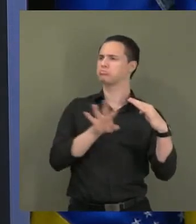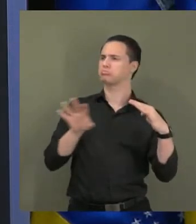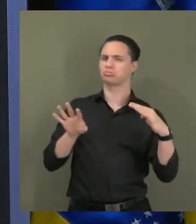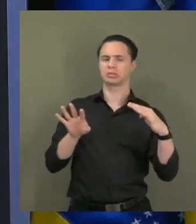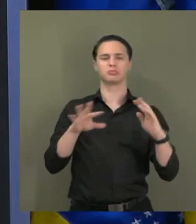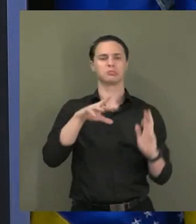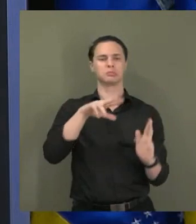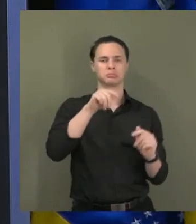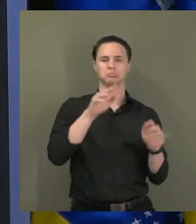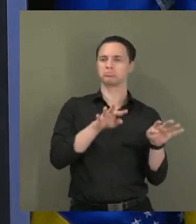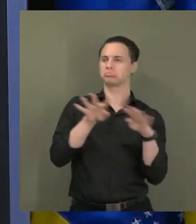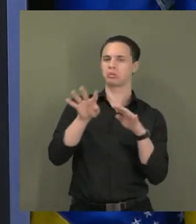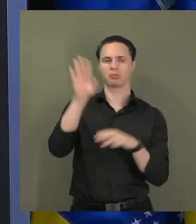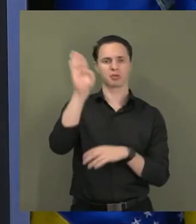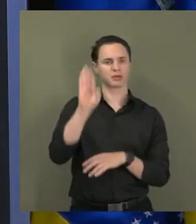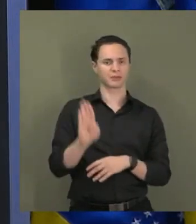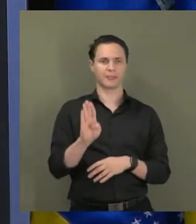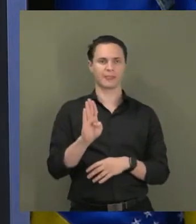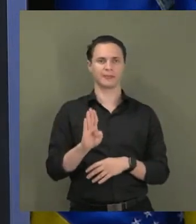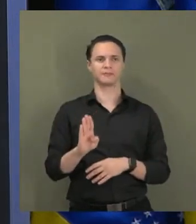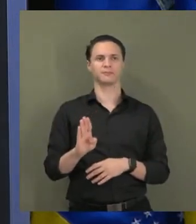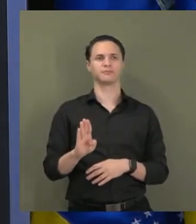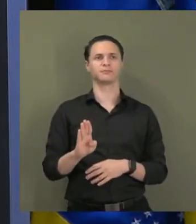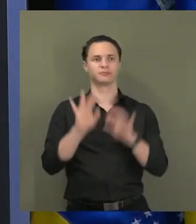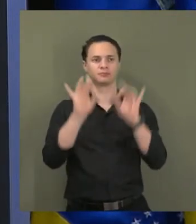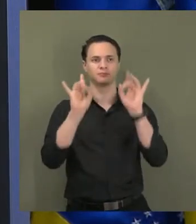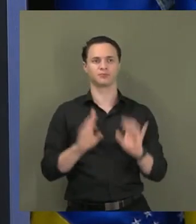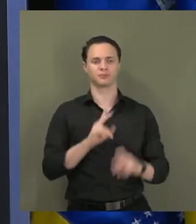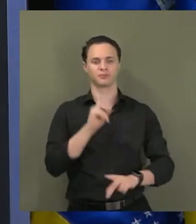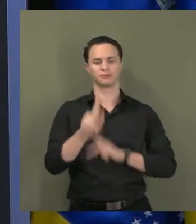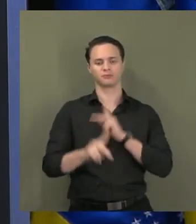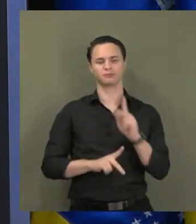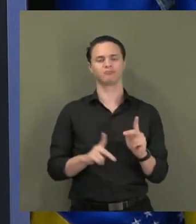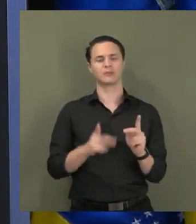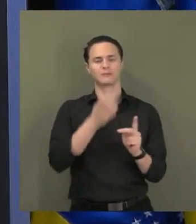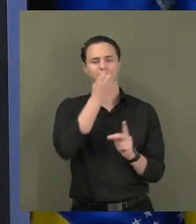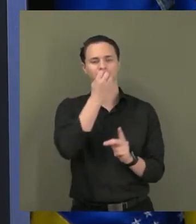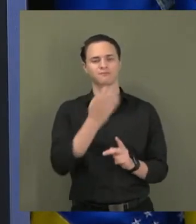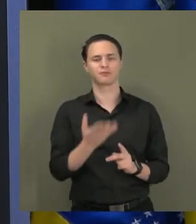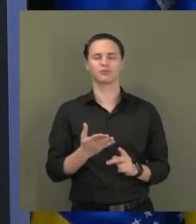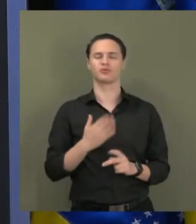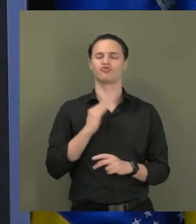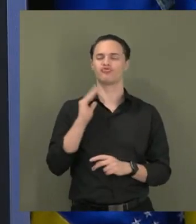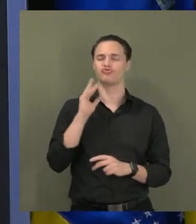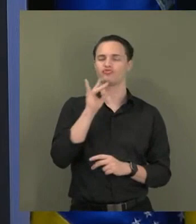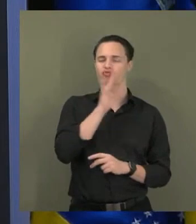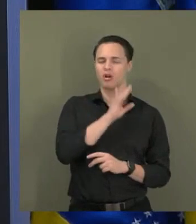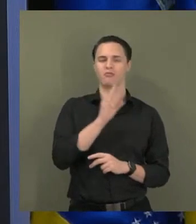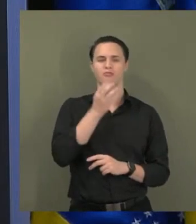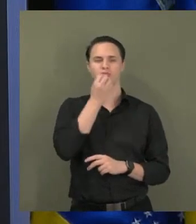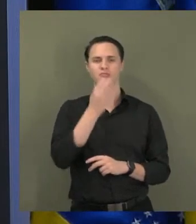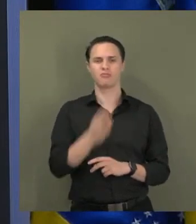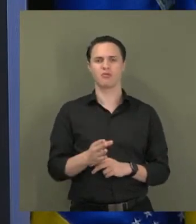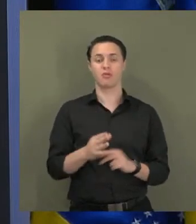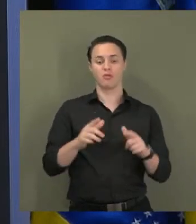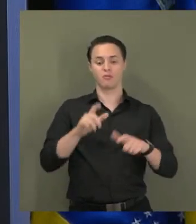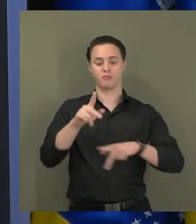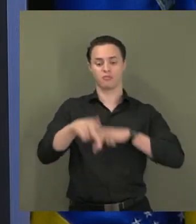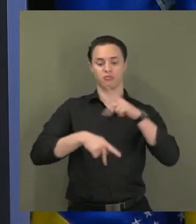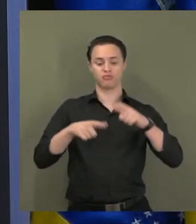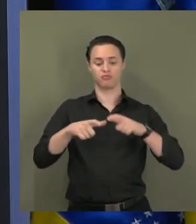todo o planeta. Querido, um povo afável, maior nação católica do mundo, maior